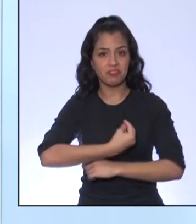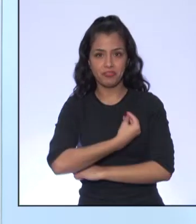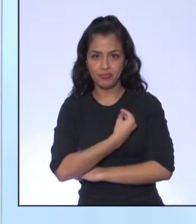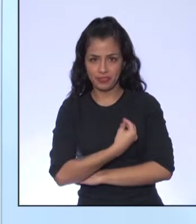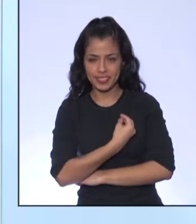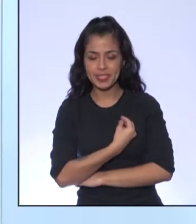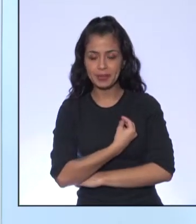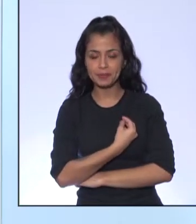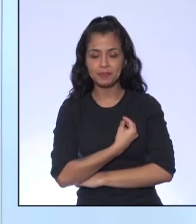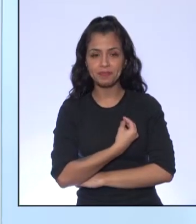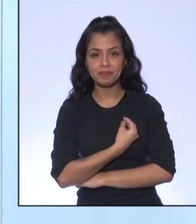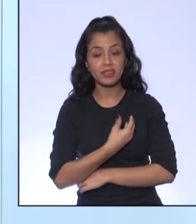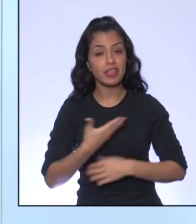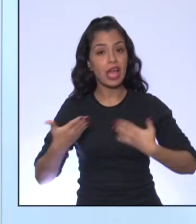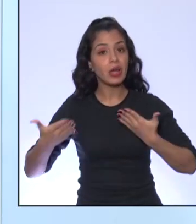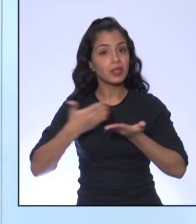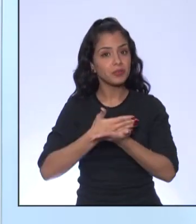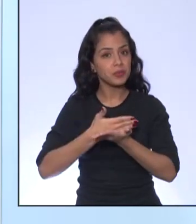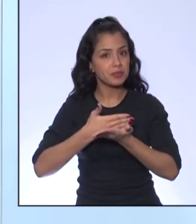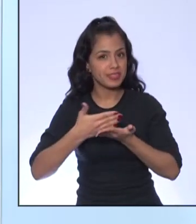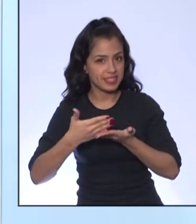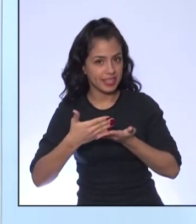vai começar